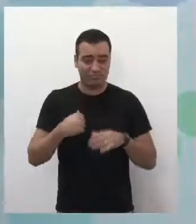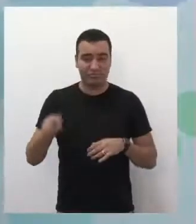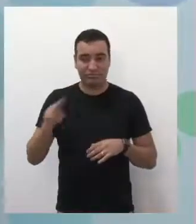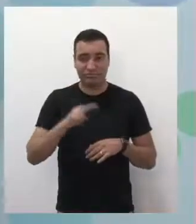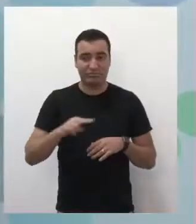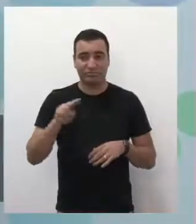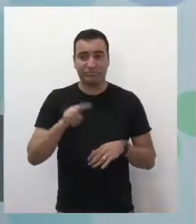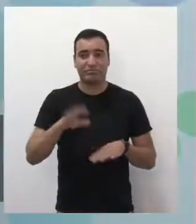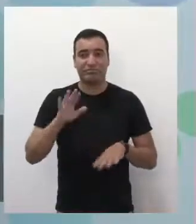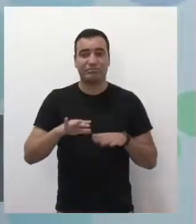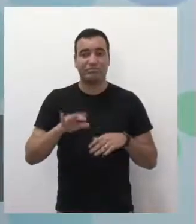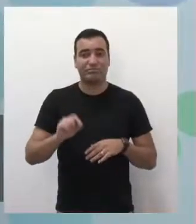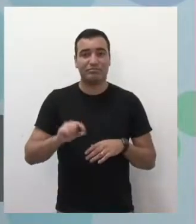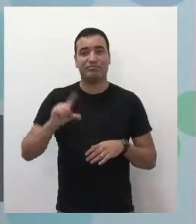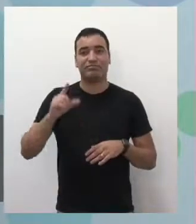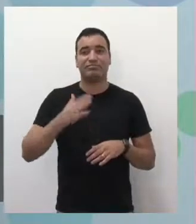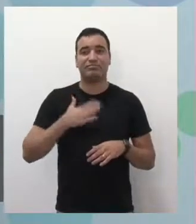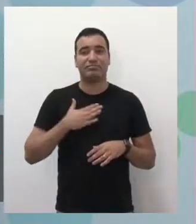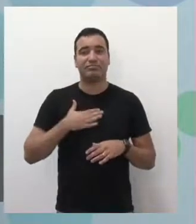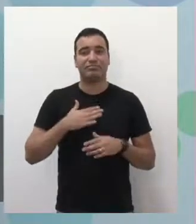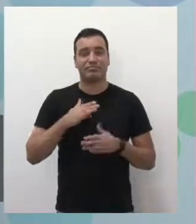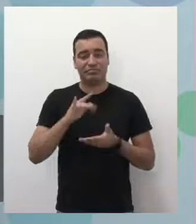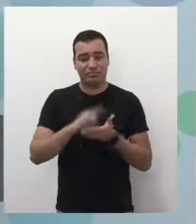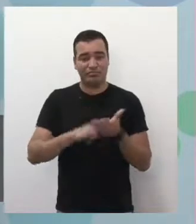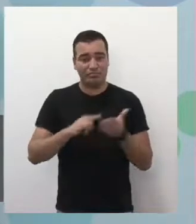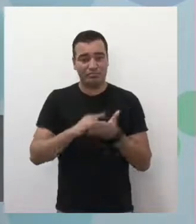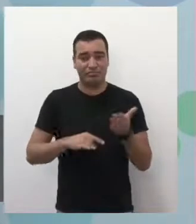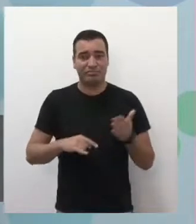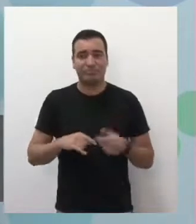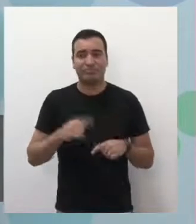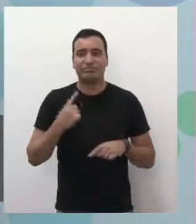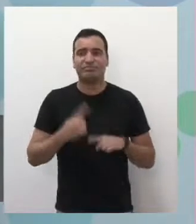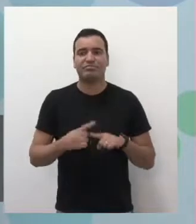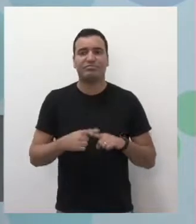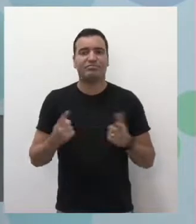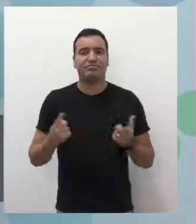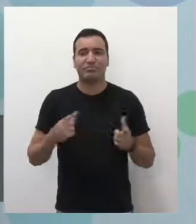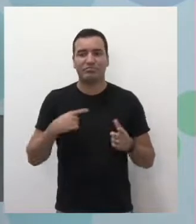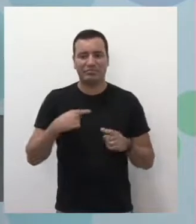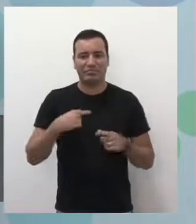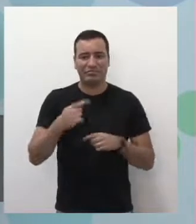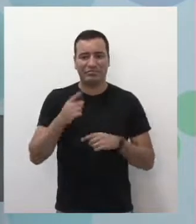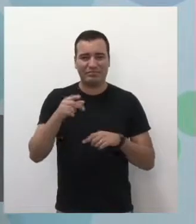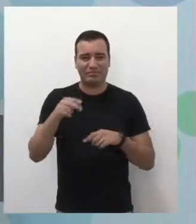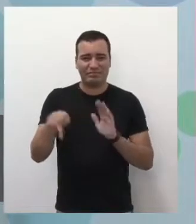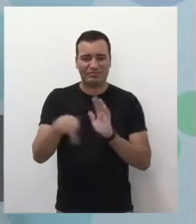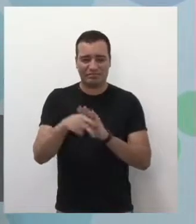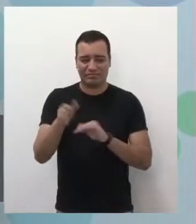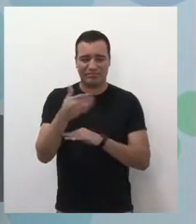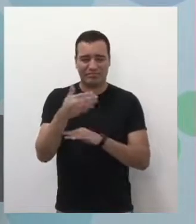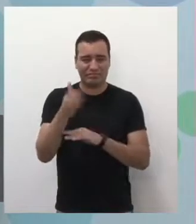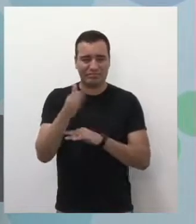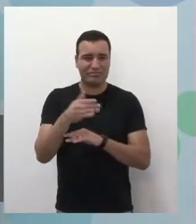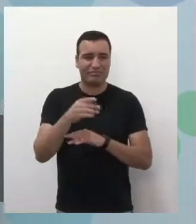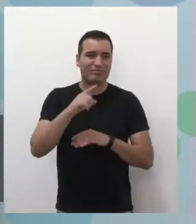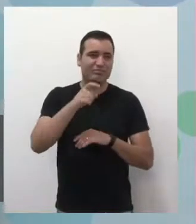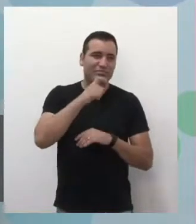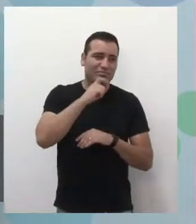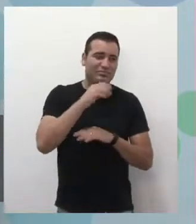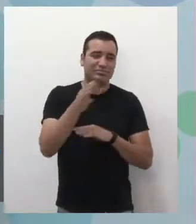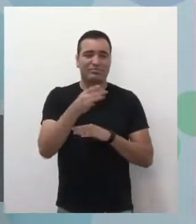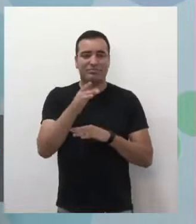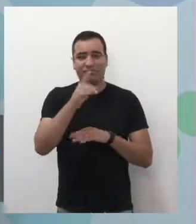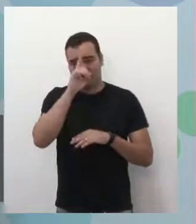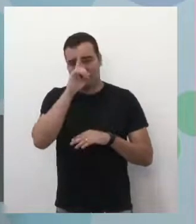isso aumenta na minha própria conta na mesma operadora. Porque tem uma bandeiragem lá que o pessoal fala e tal.